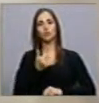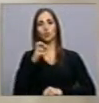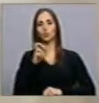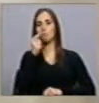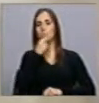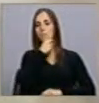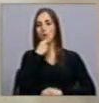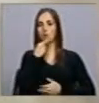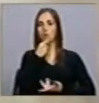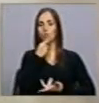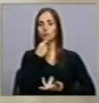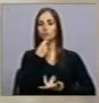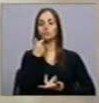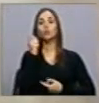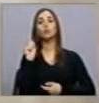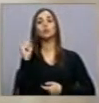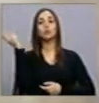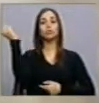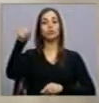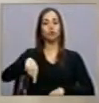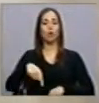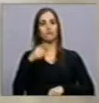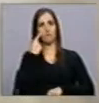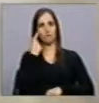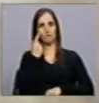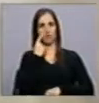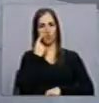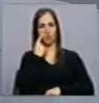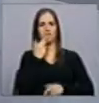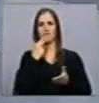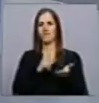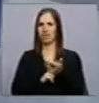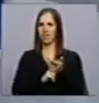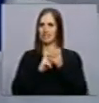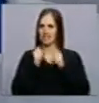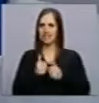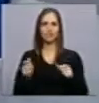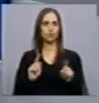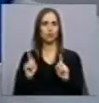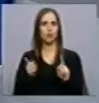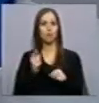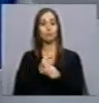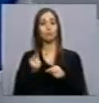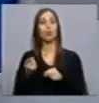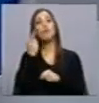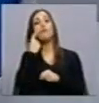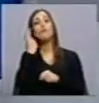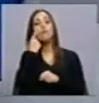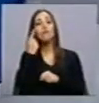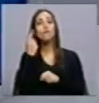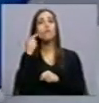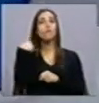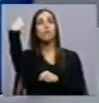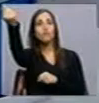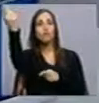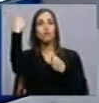Baker. Foram os primeiros a regressar com vida. Isto não é totalmente verdade. Os primeiros criaturas vivas a regressarem ao espaço vivas foram, só